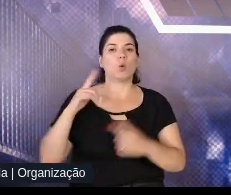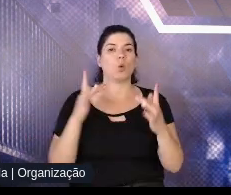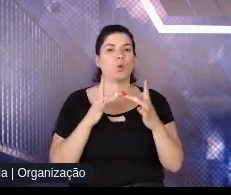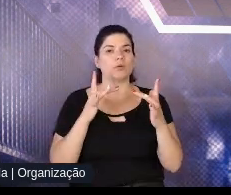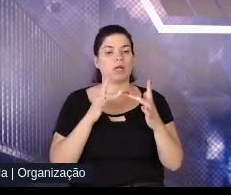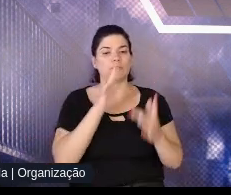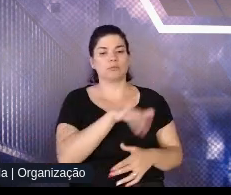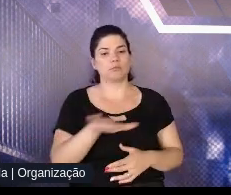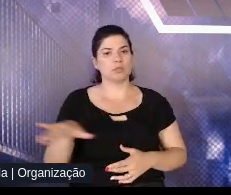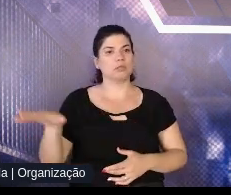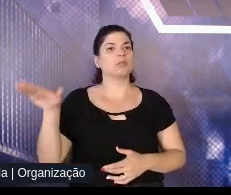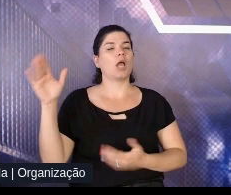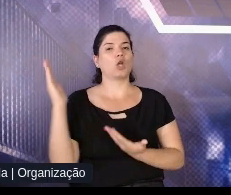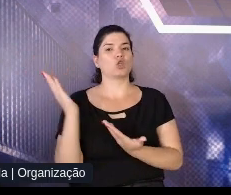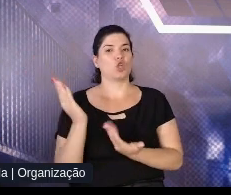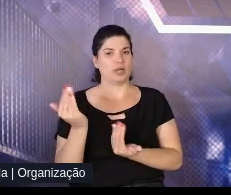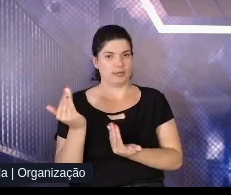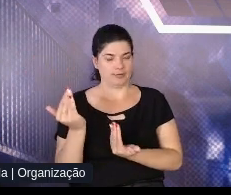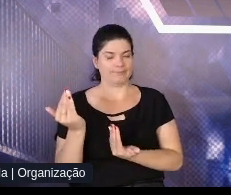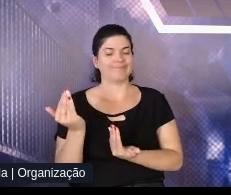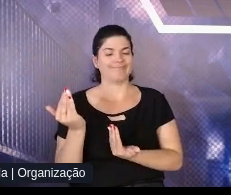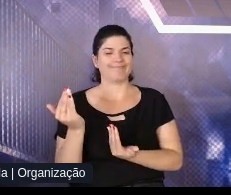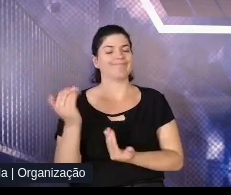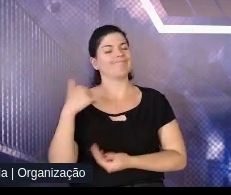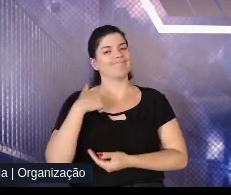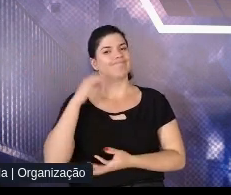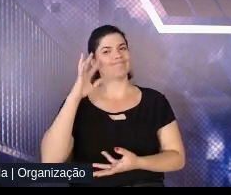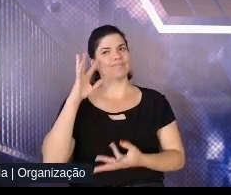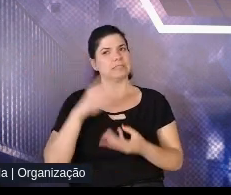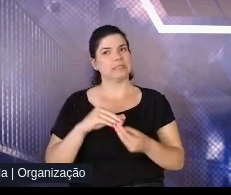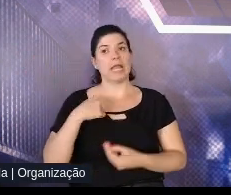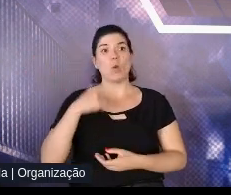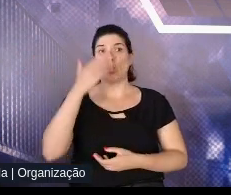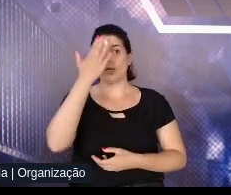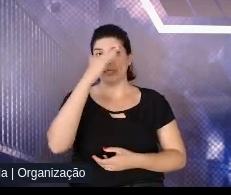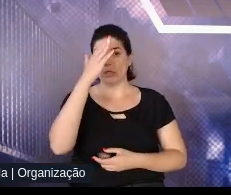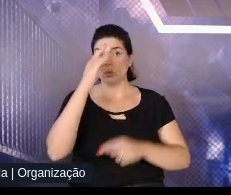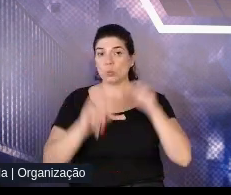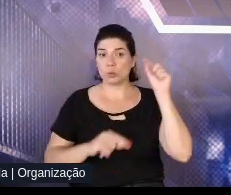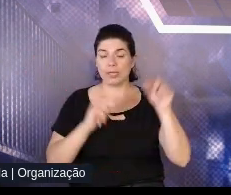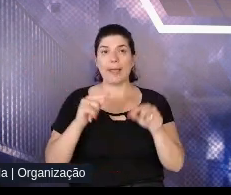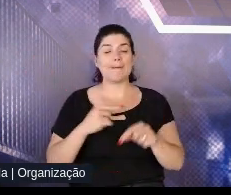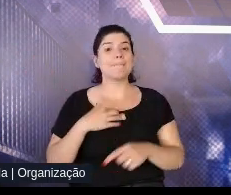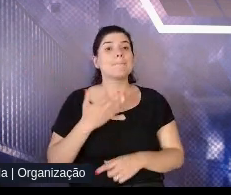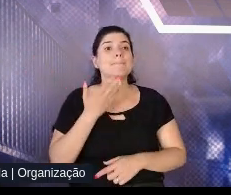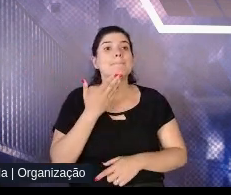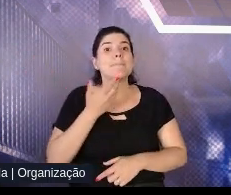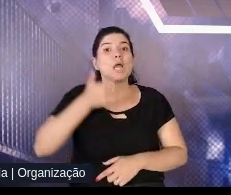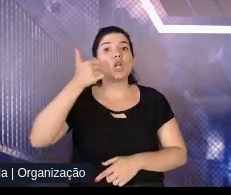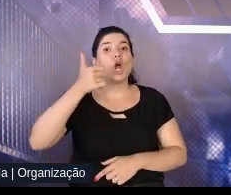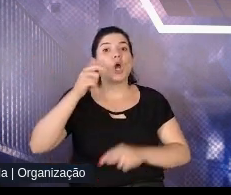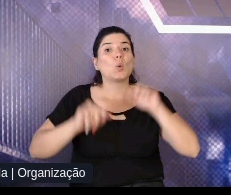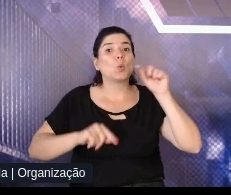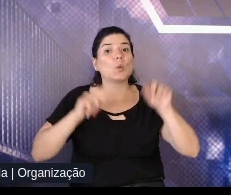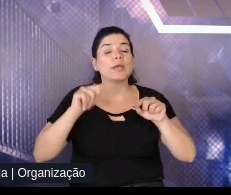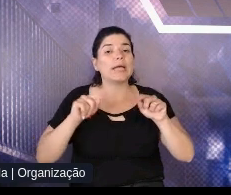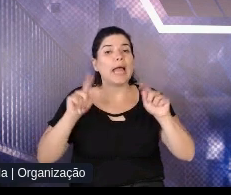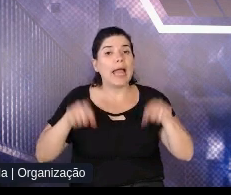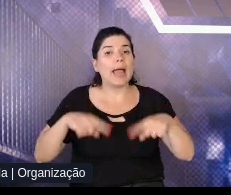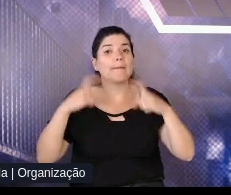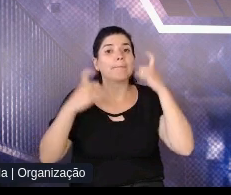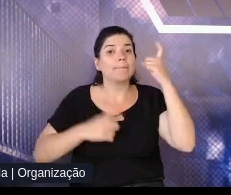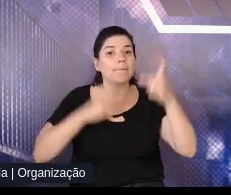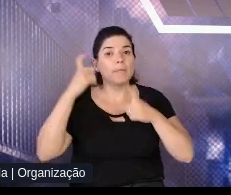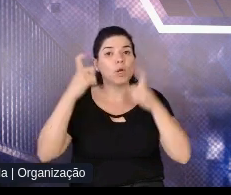crianças e adolescentes. Então, assim, eu entendo que o que seria mais viável é nós se preocuparmos